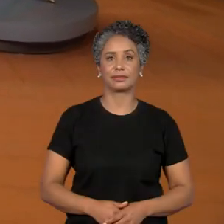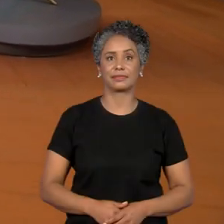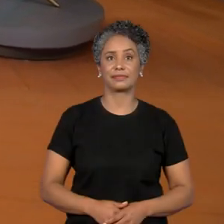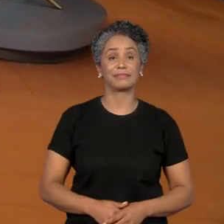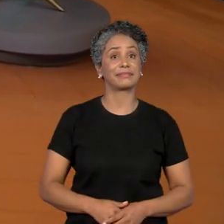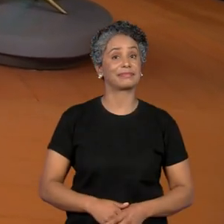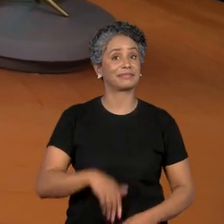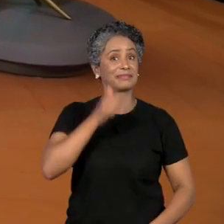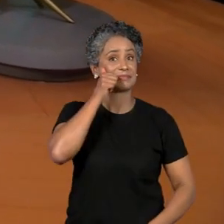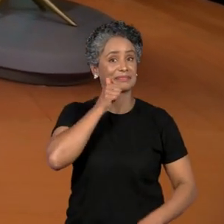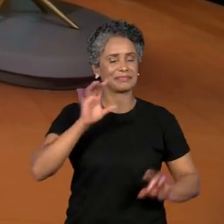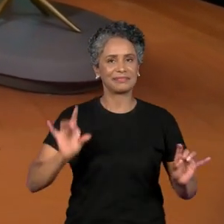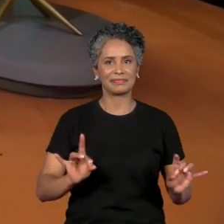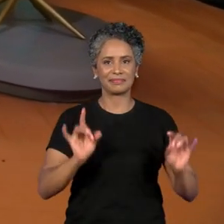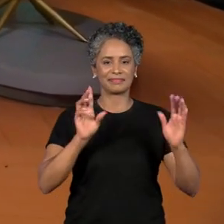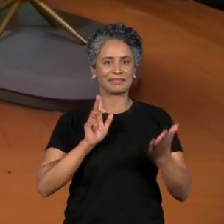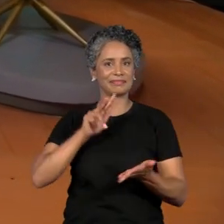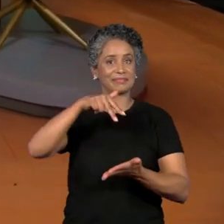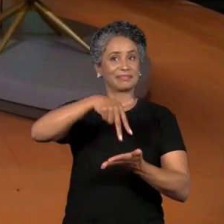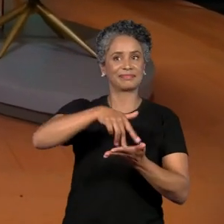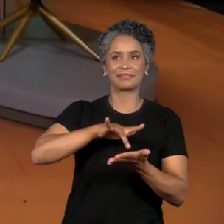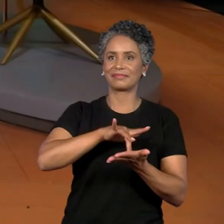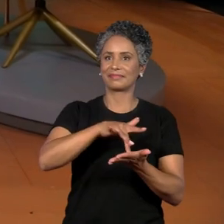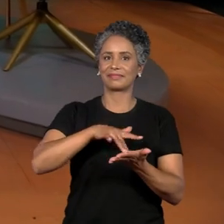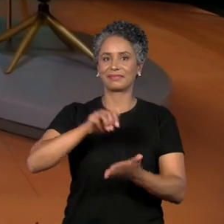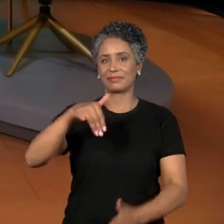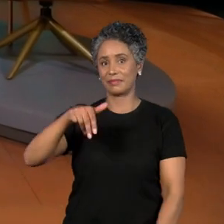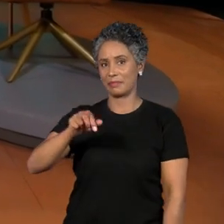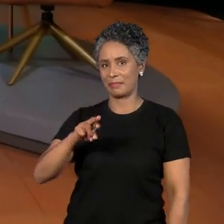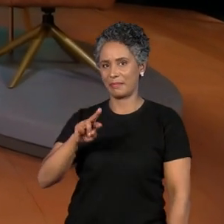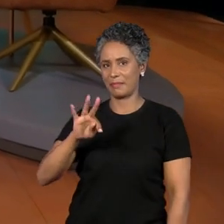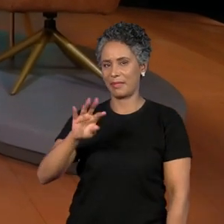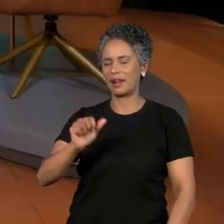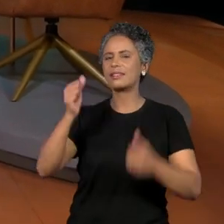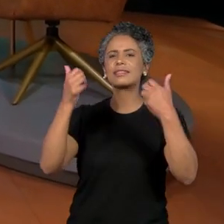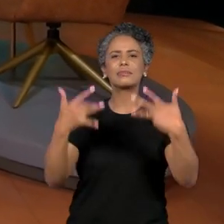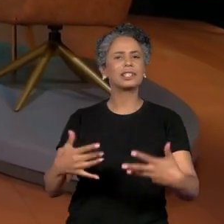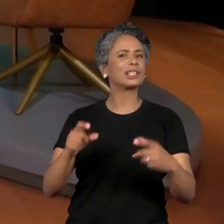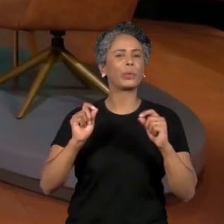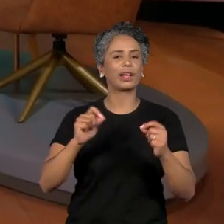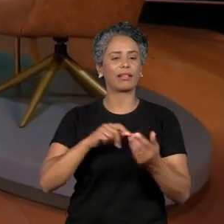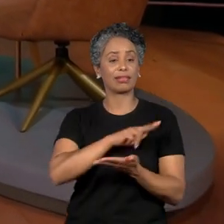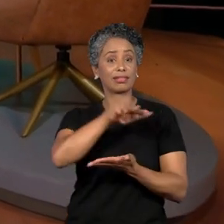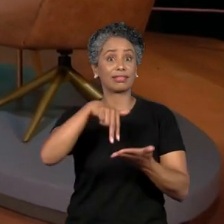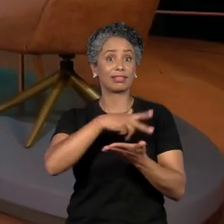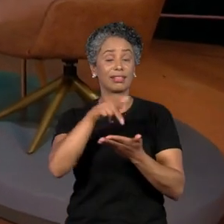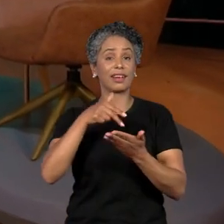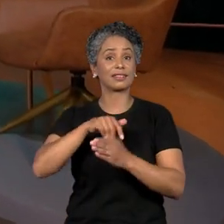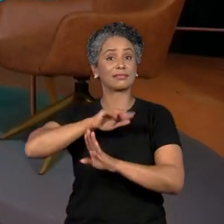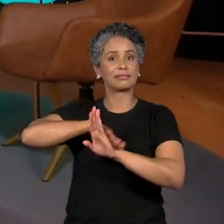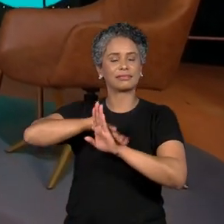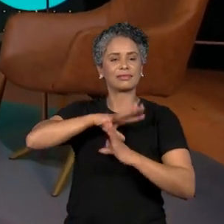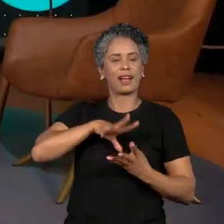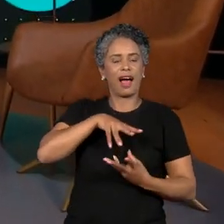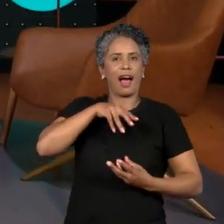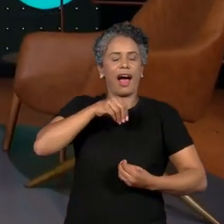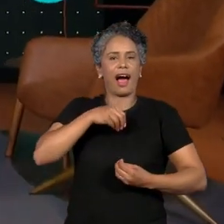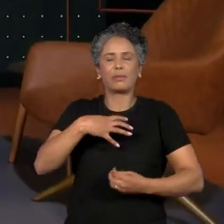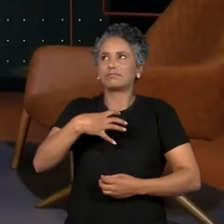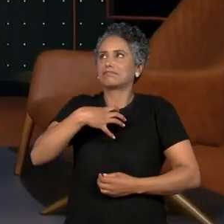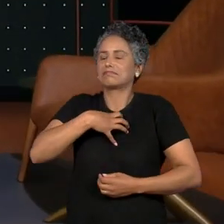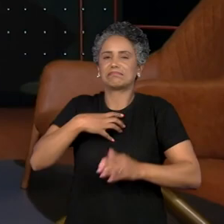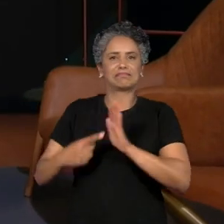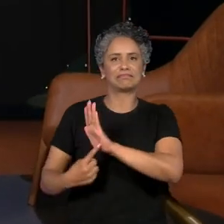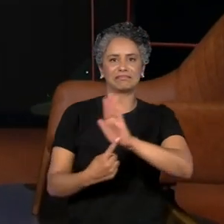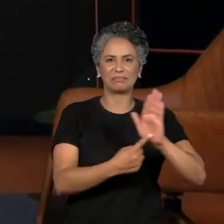genial bailarina e coreógrafa Martha Graham dizia que a dança é a linguagem escondida da alma. Sim, para ela, a dança